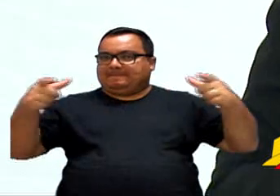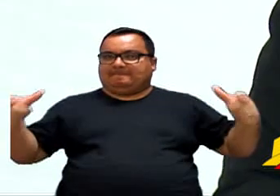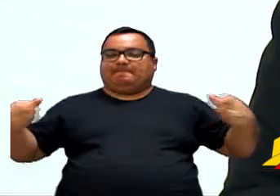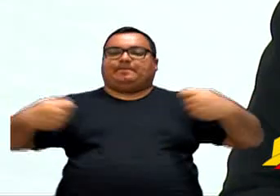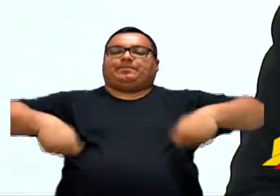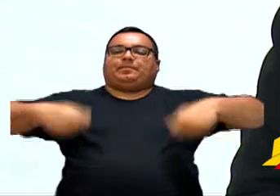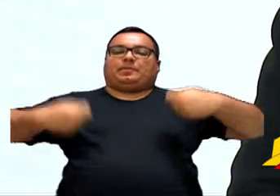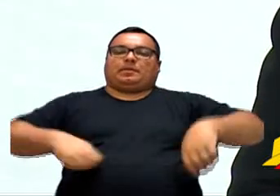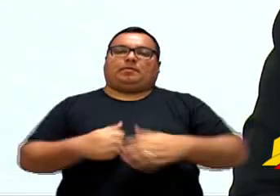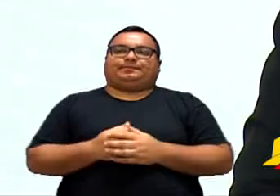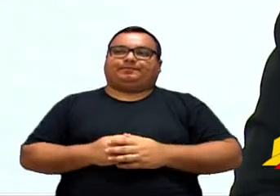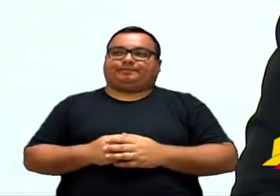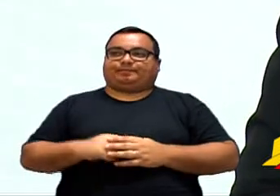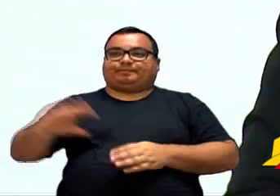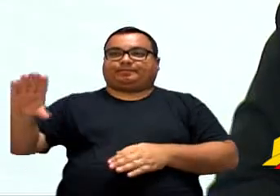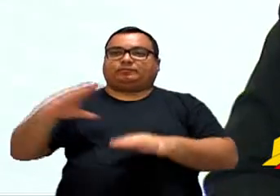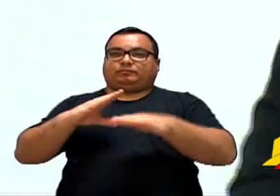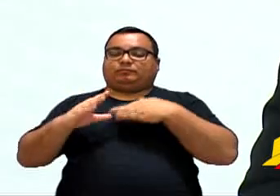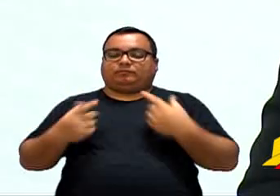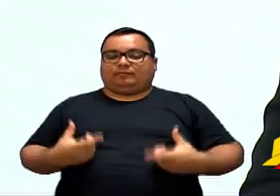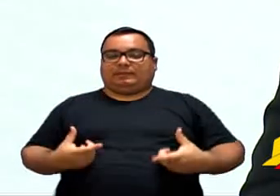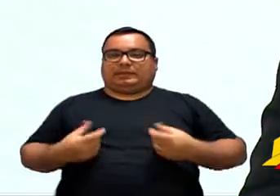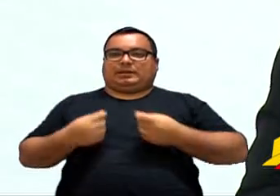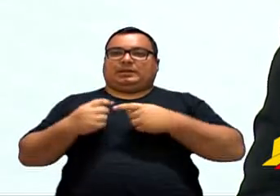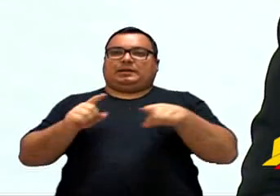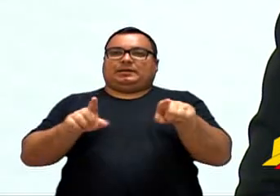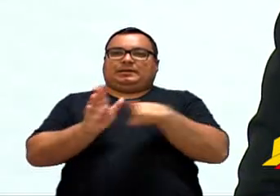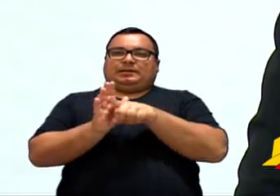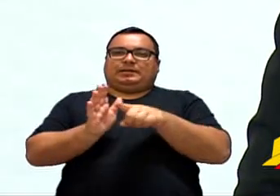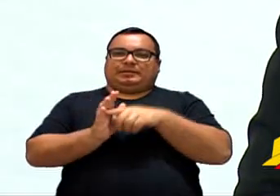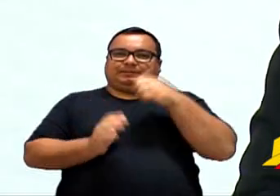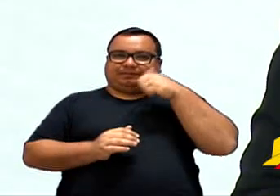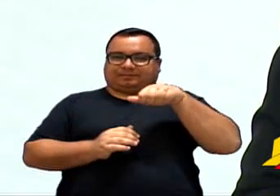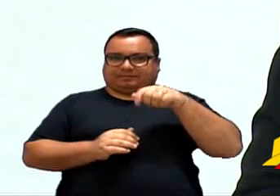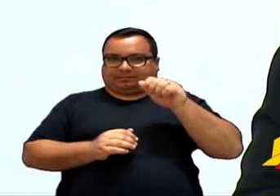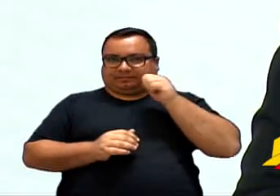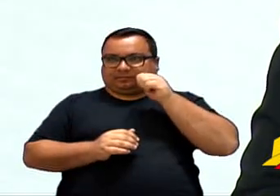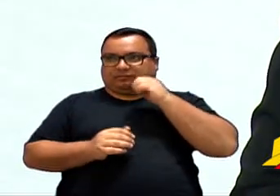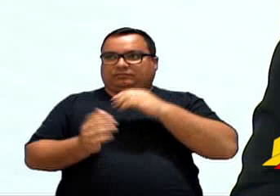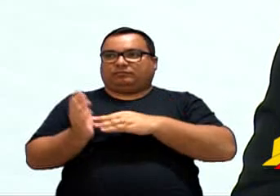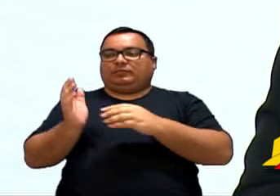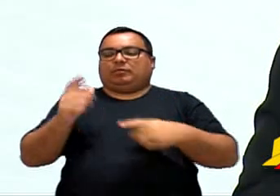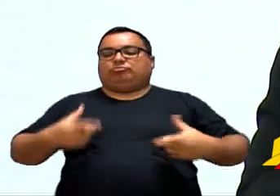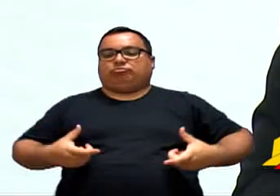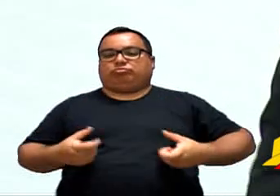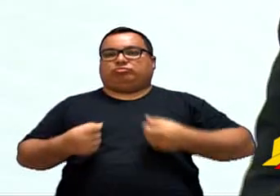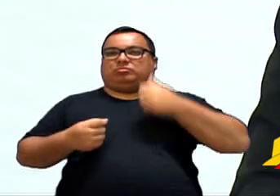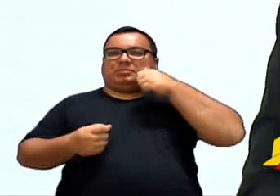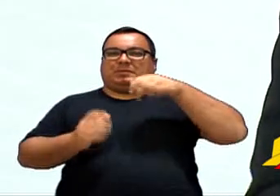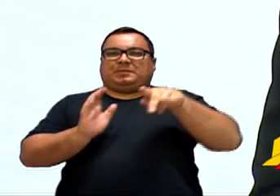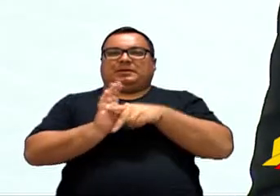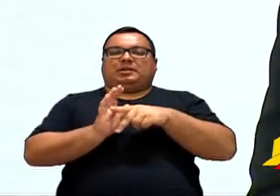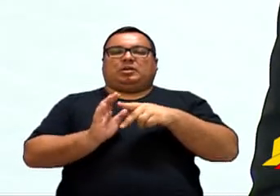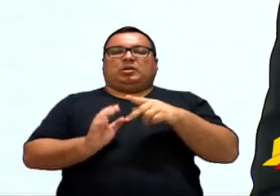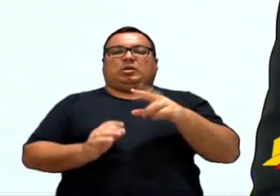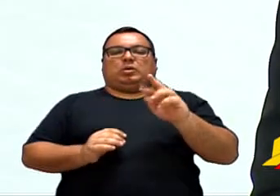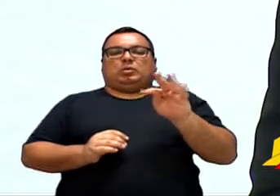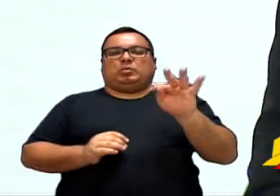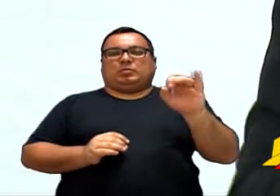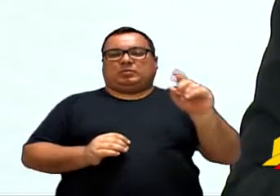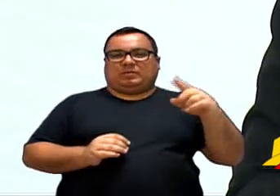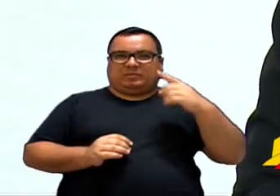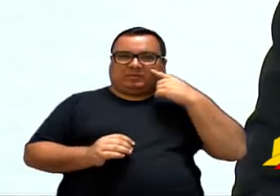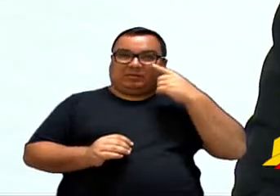dados que o câncer de colo de útero é o terceiro mais incidente no Brasil. Então, tem uma preocupação